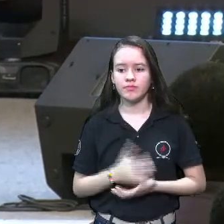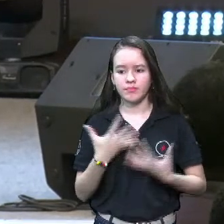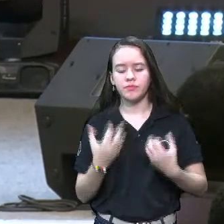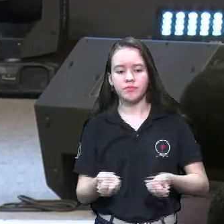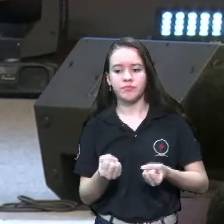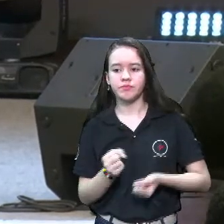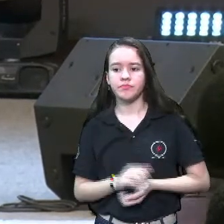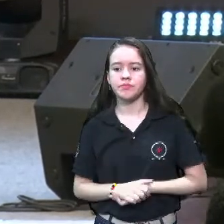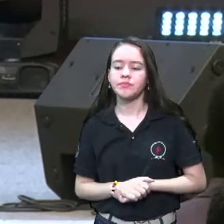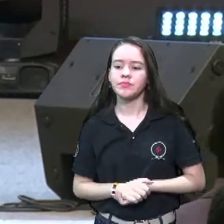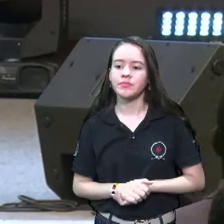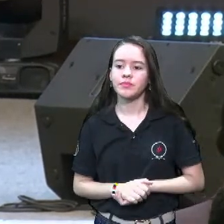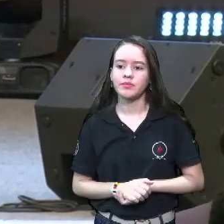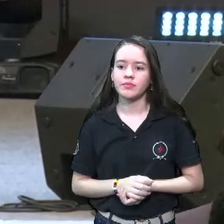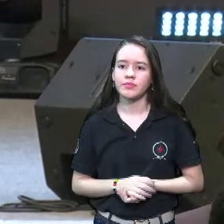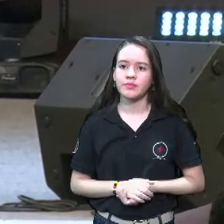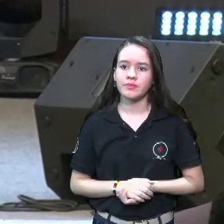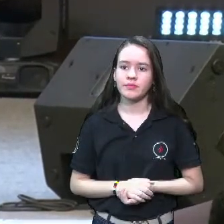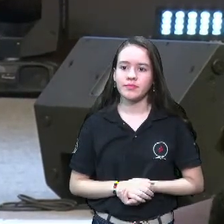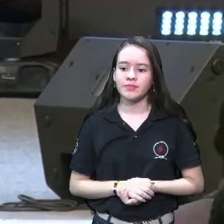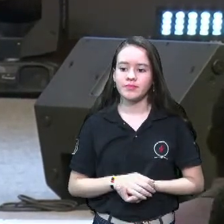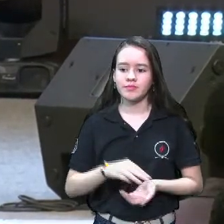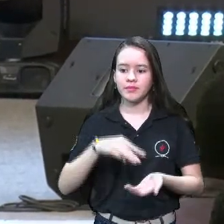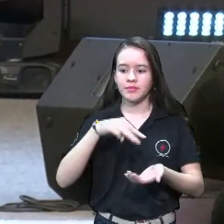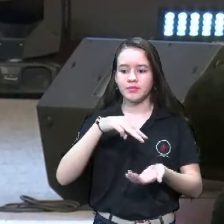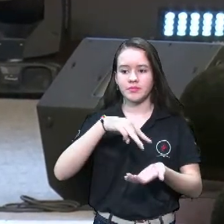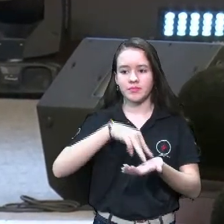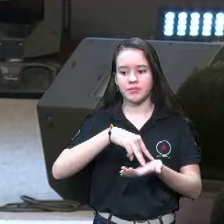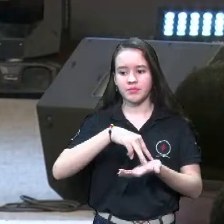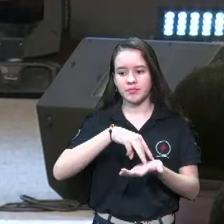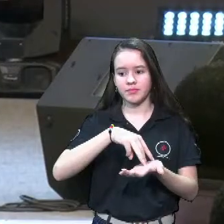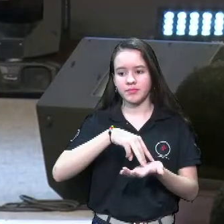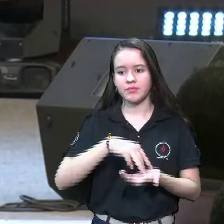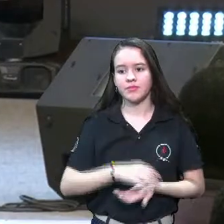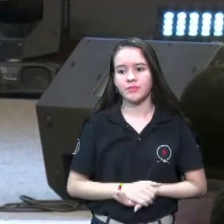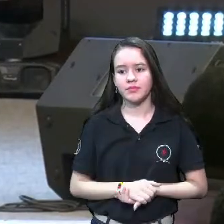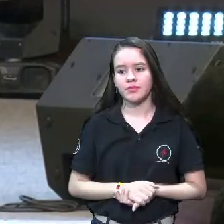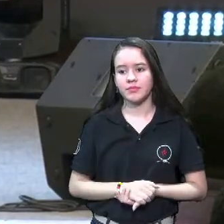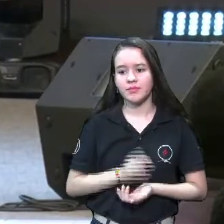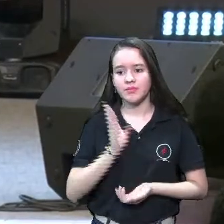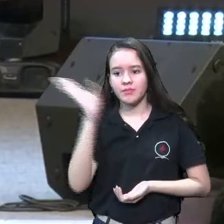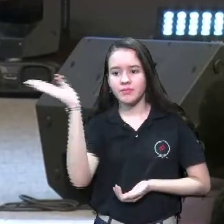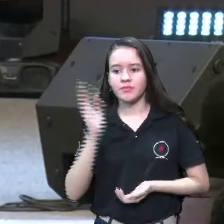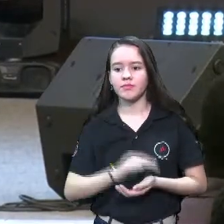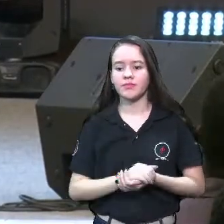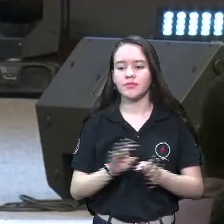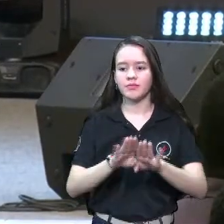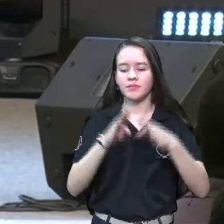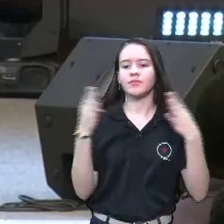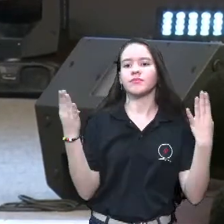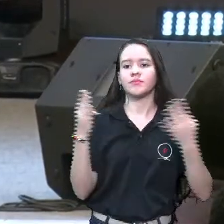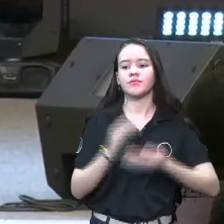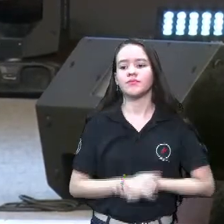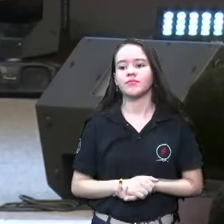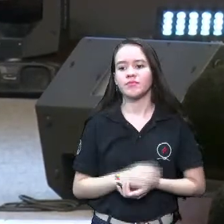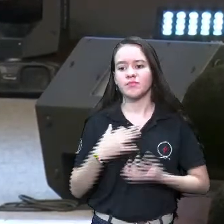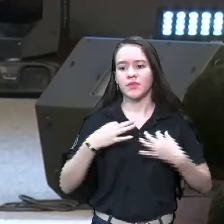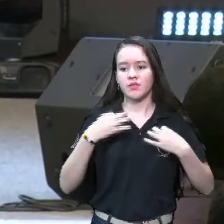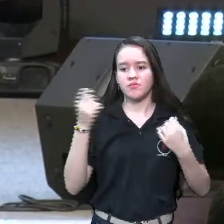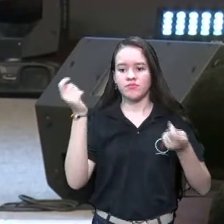E aí nós ficamos lá na porta. De repente veio um jovem, uma roupa dourada, um corpo